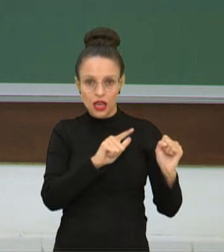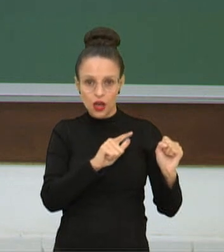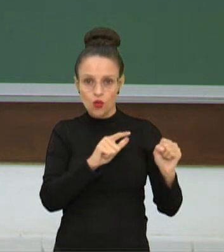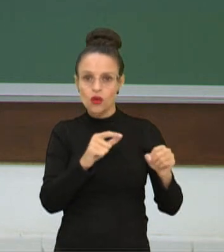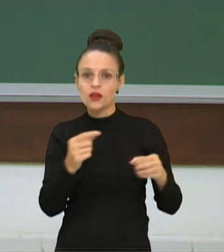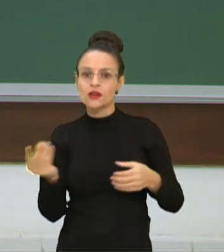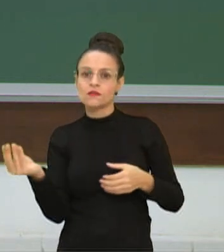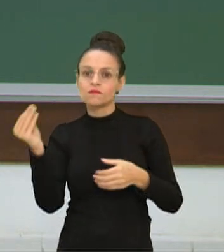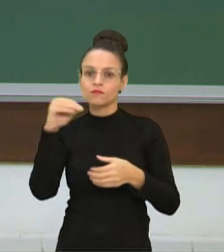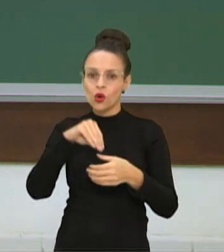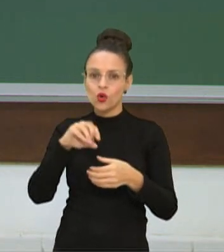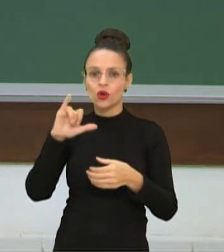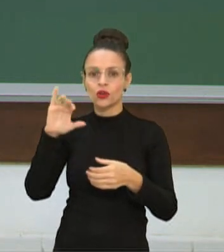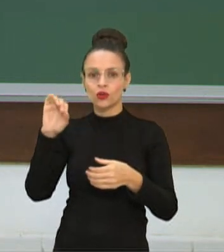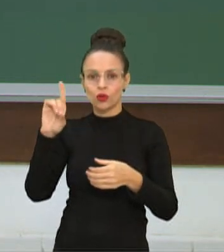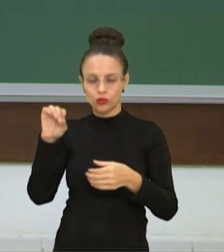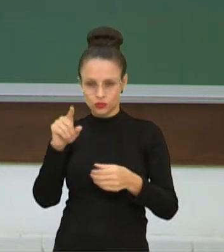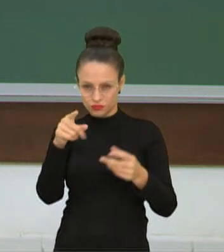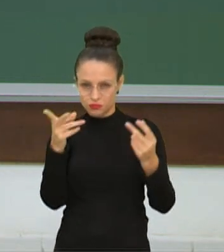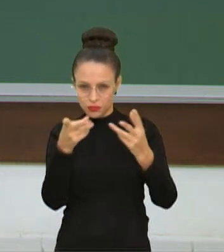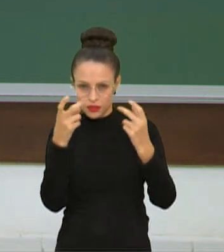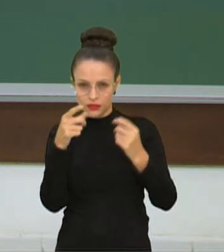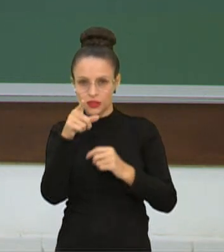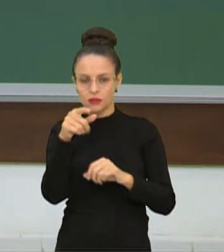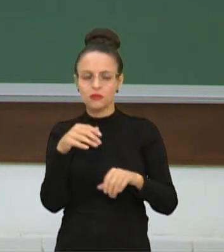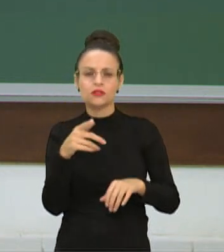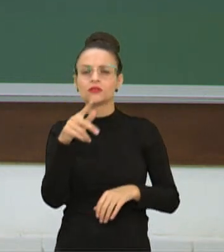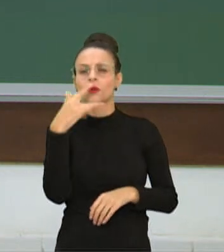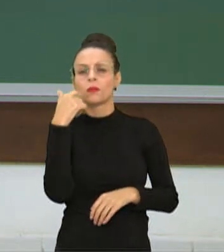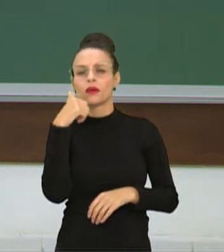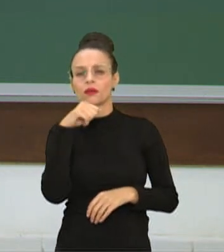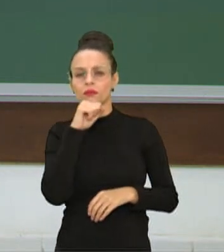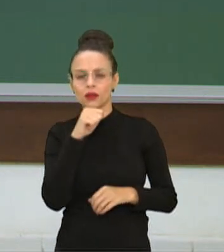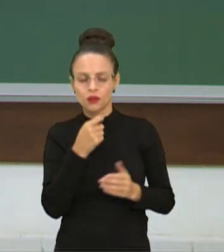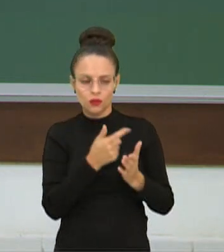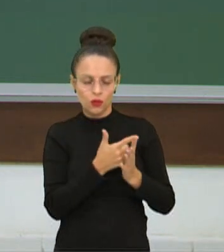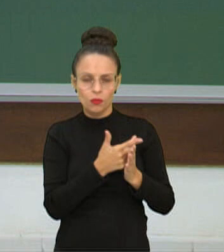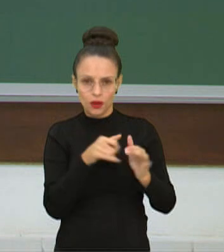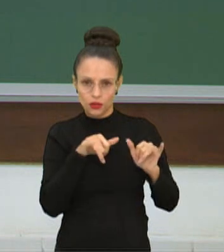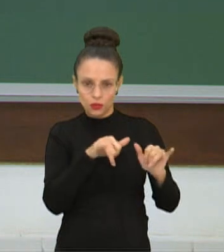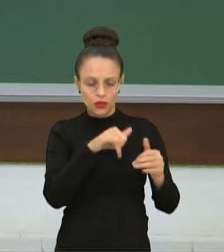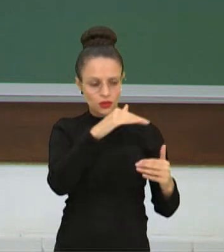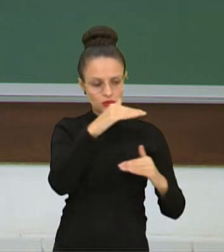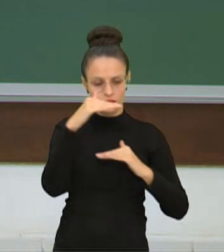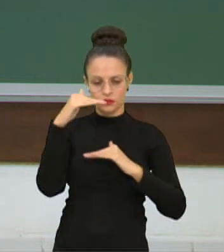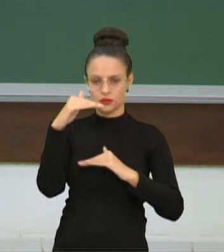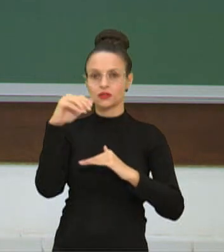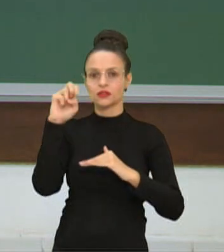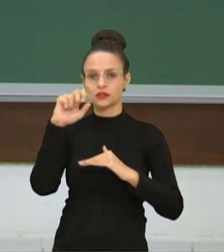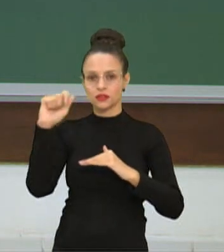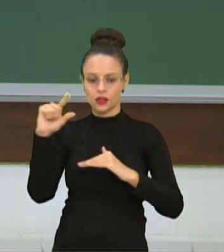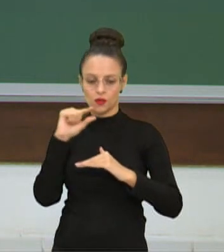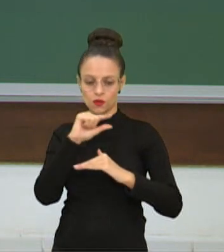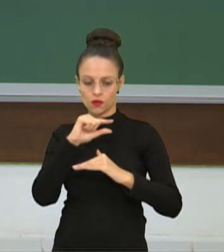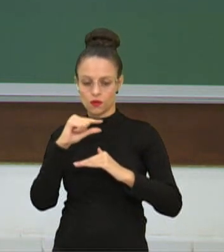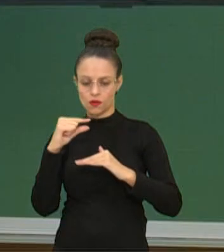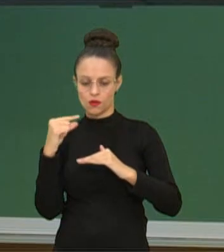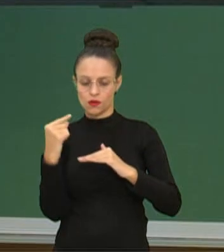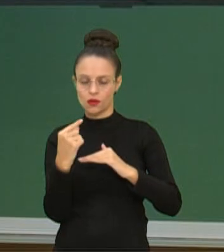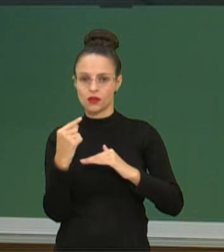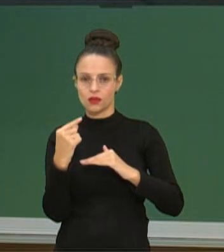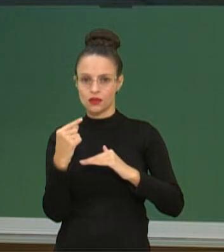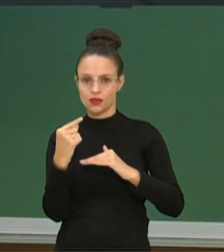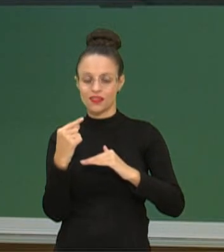reparou isso, repara quando, né, seus pais forem ao mercado e voltarem com o pacotinho de sal. Vai estar lá, refinado